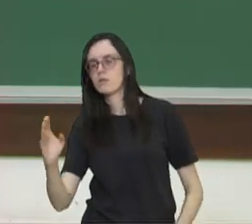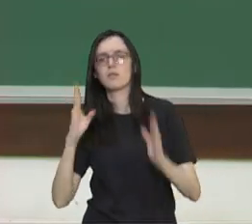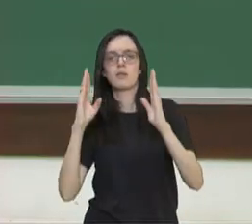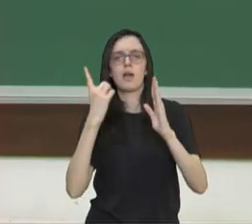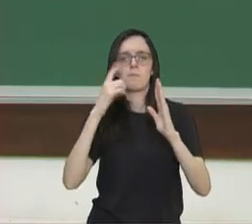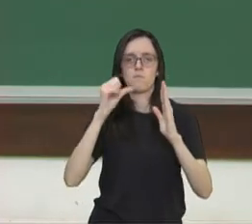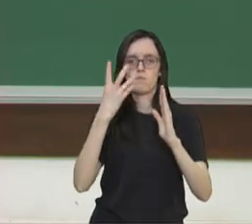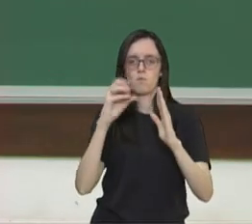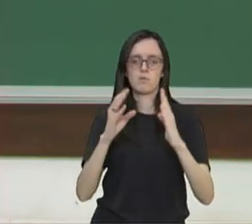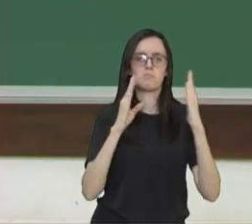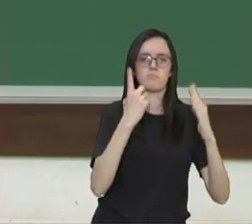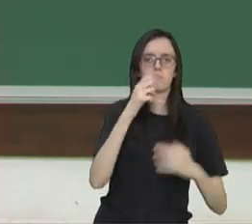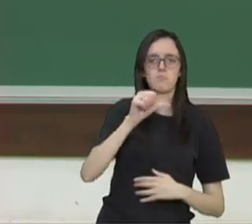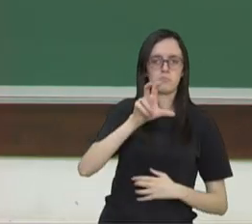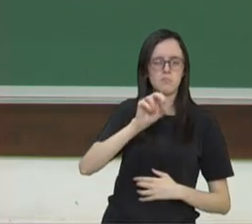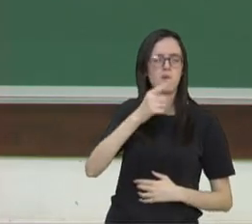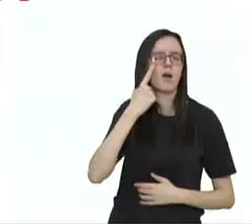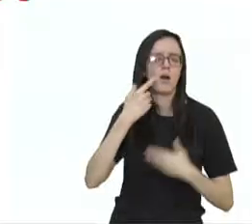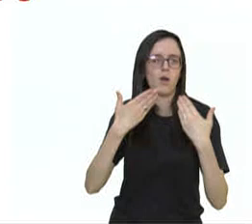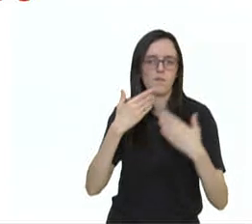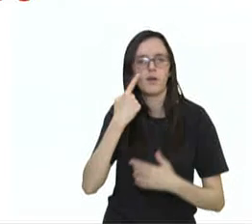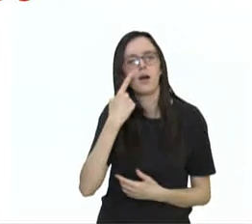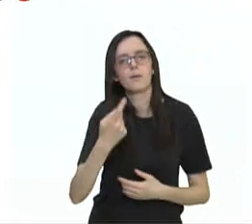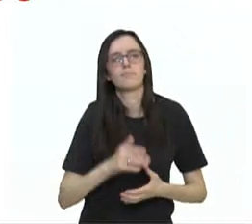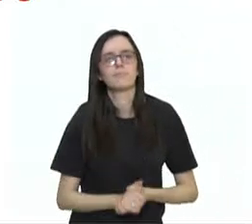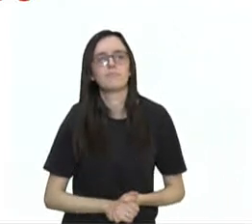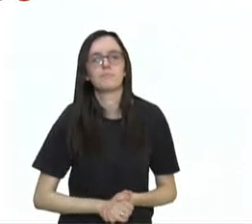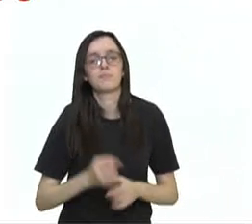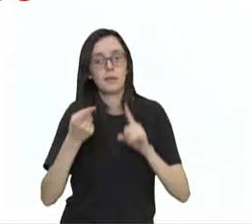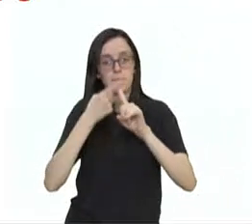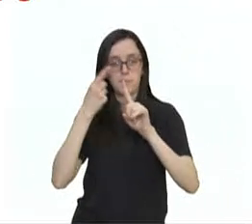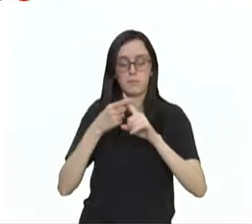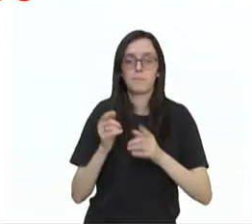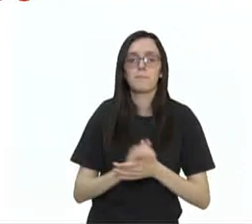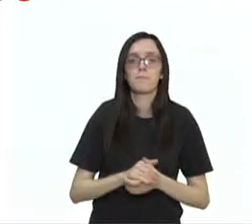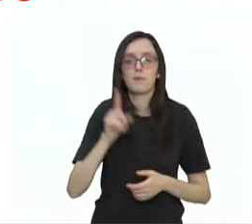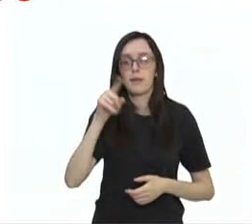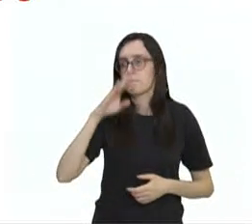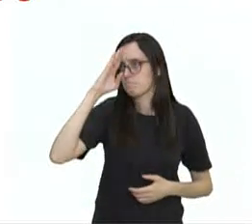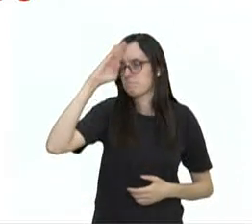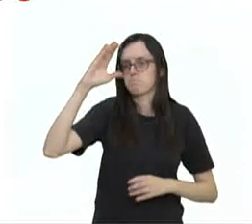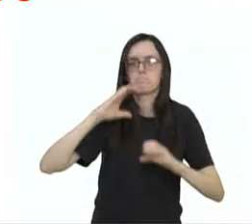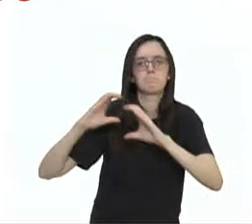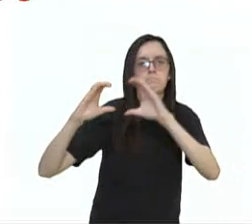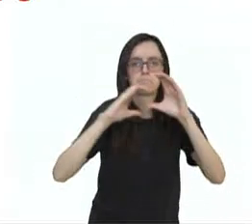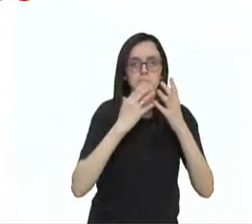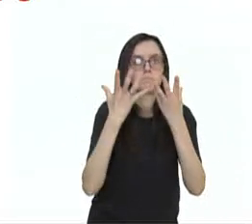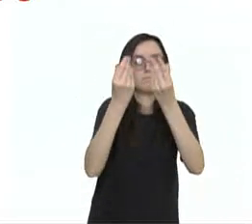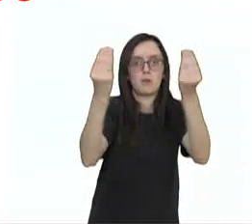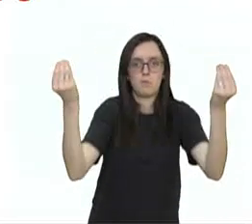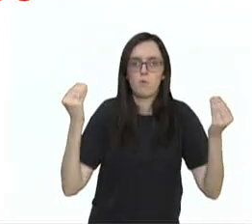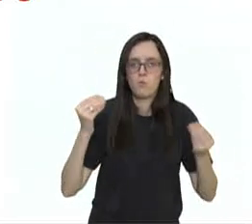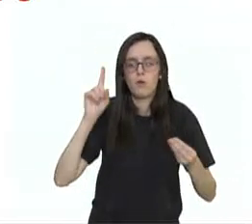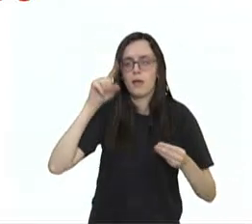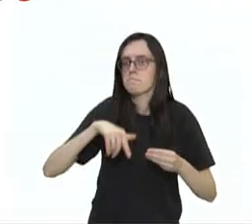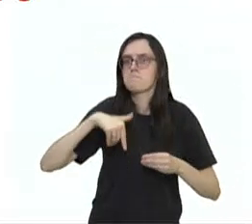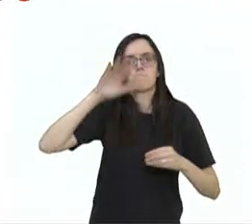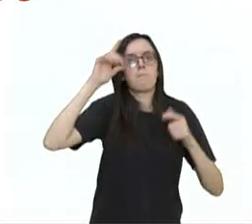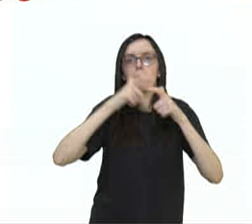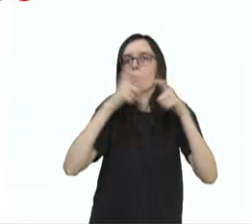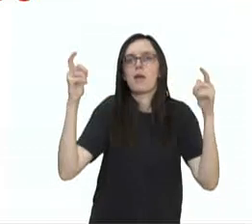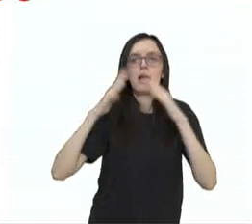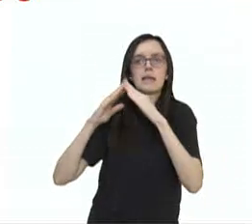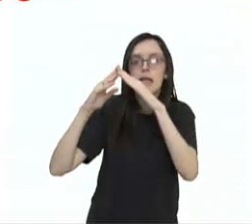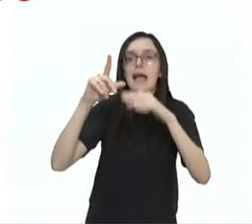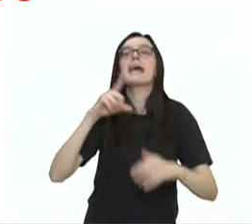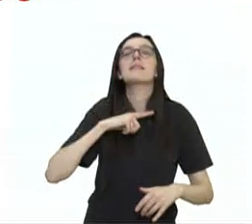e 50? Está aqui para a gente conversar, ó. Primeiro, ele era o principal meio de comunicação de massa, chegando na maioria das